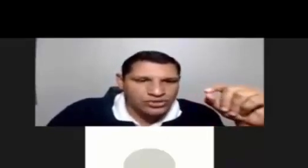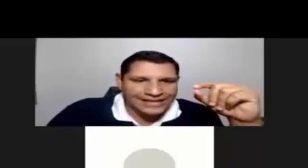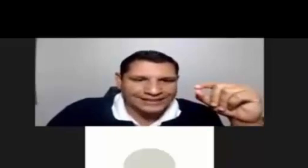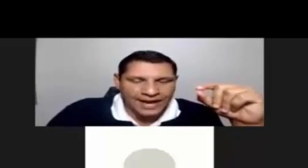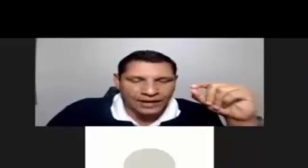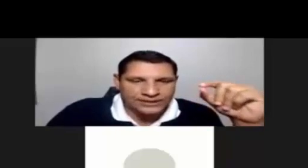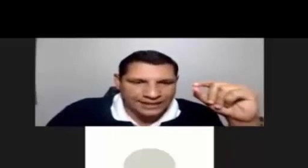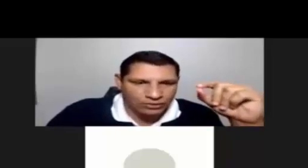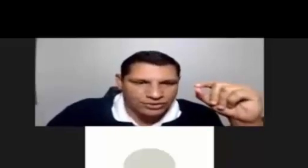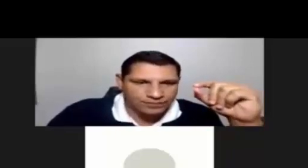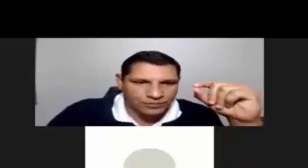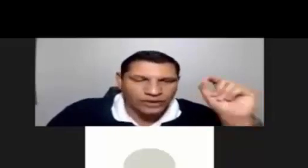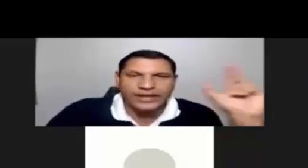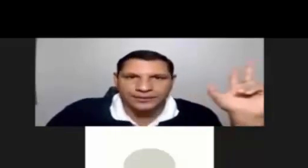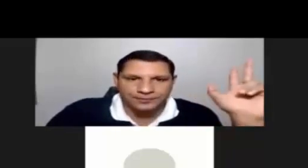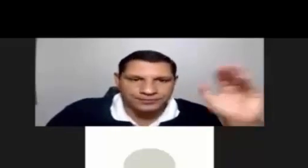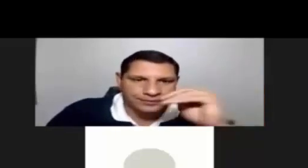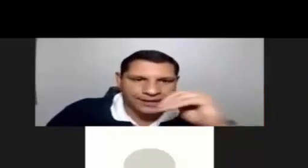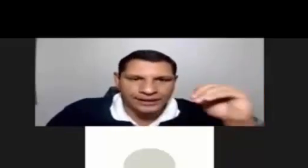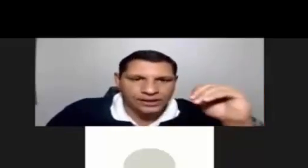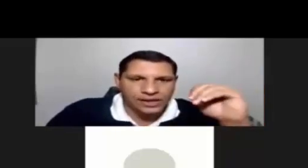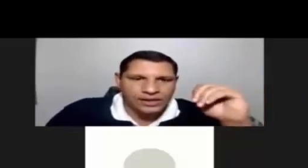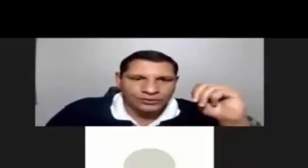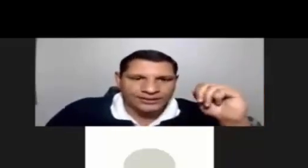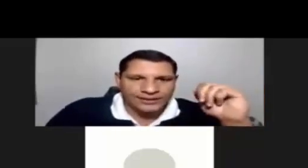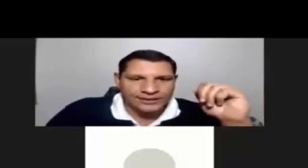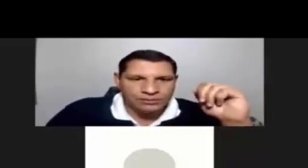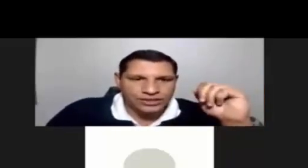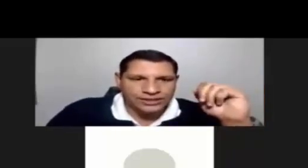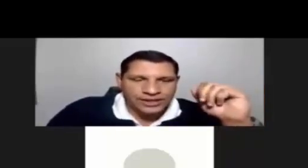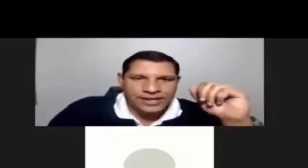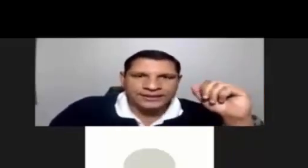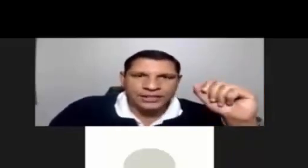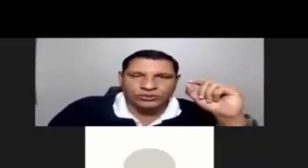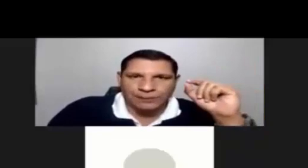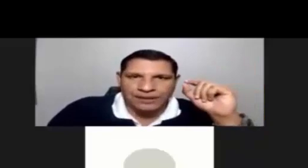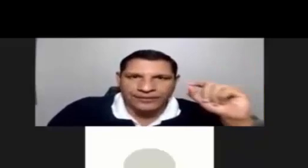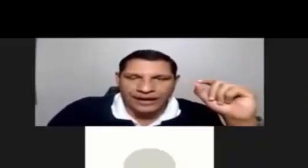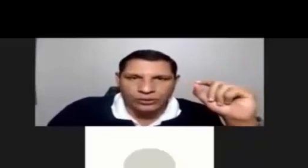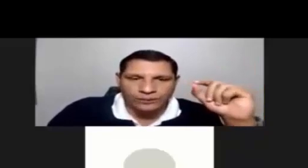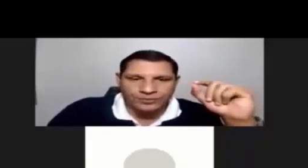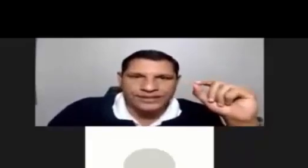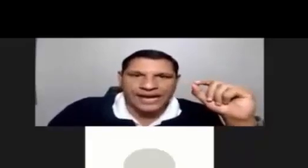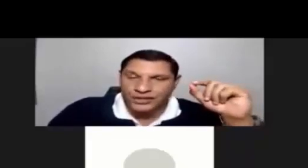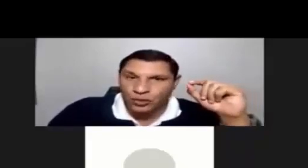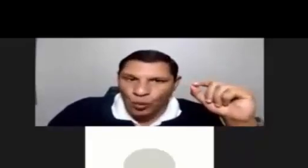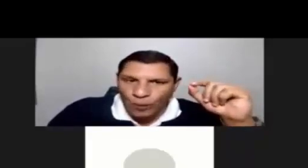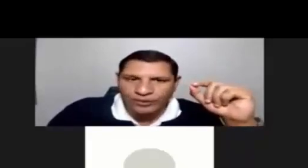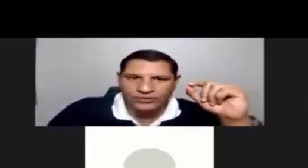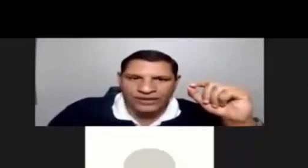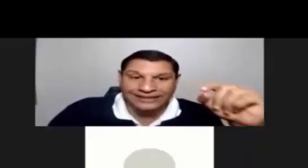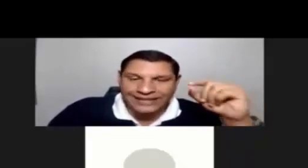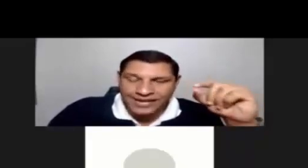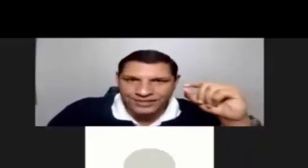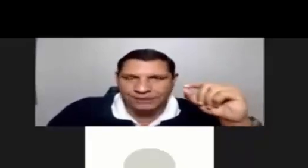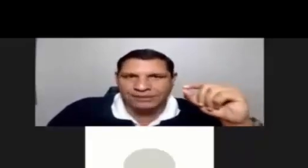mãos eterna nos céus ok até aí nós entendemos que existe um tabernáculo que é este corpo